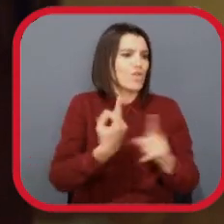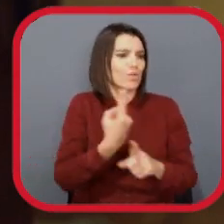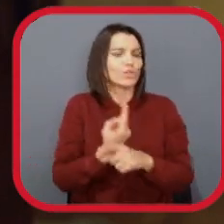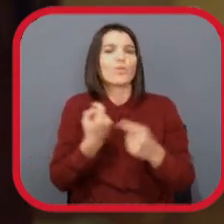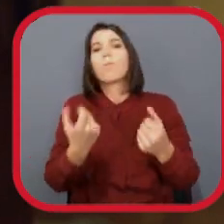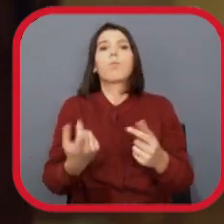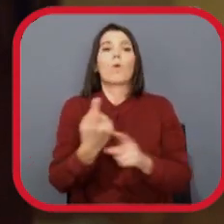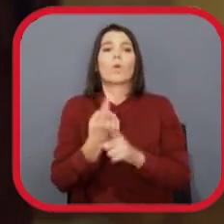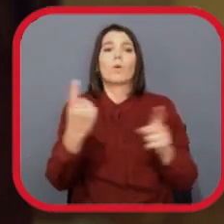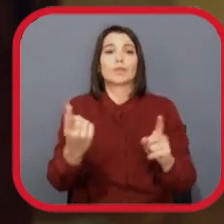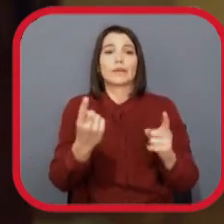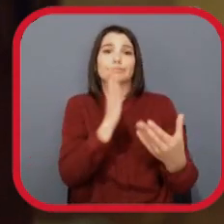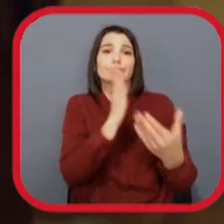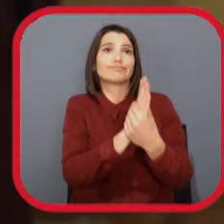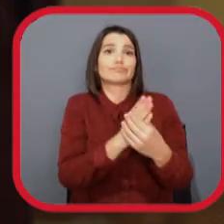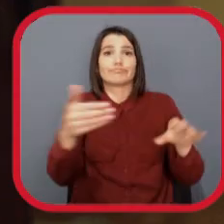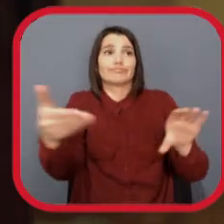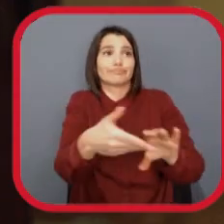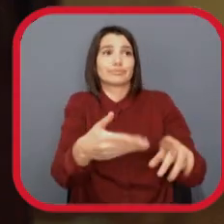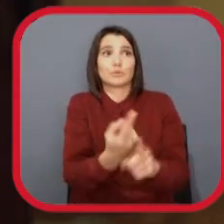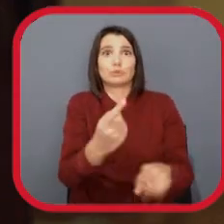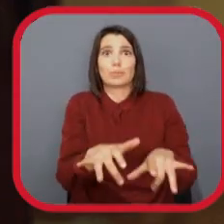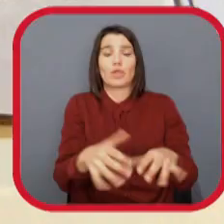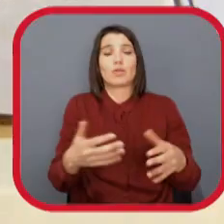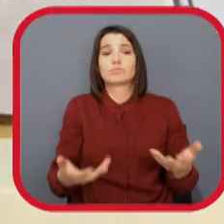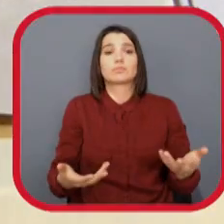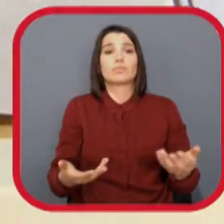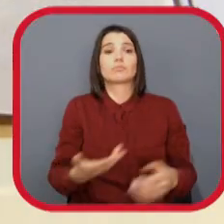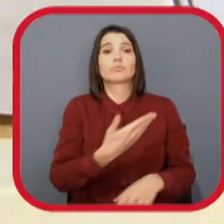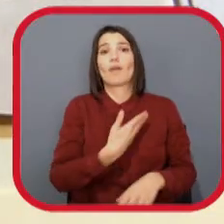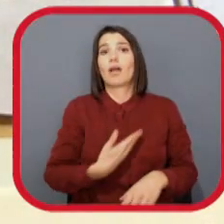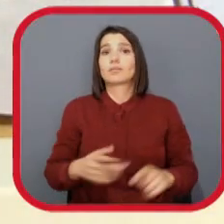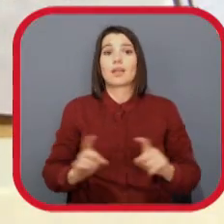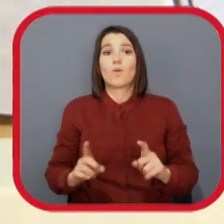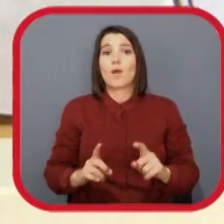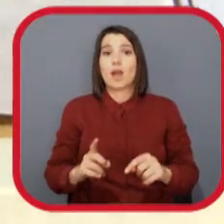folhas, há poucas coisas, não é? Porque é tudo em pastas dentro dos computadores. Nós não, nós